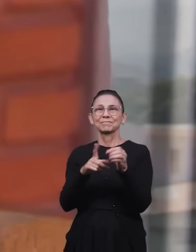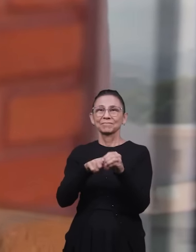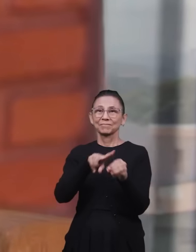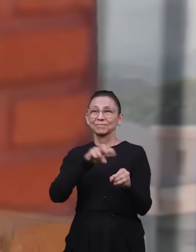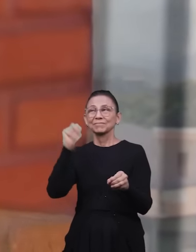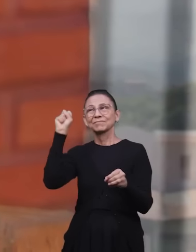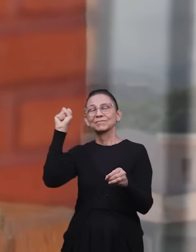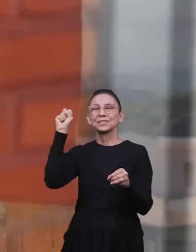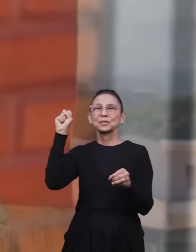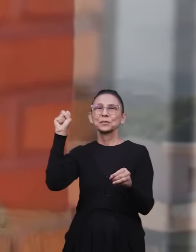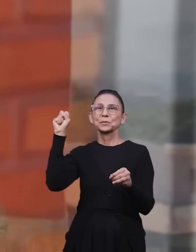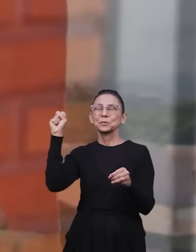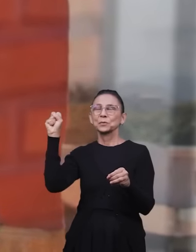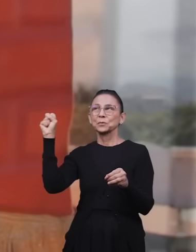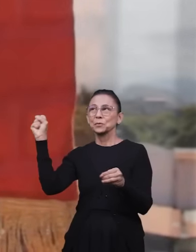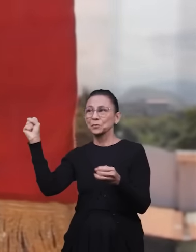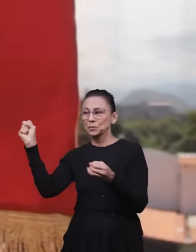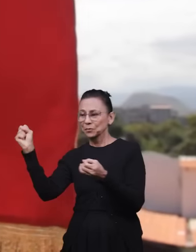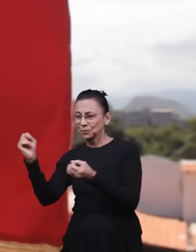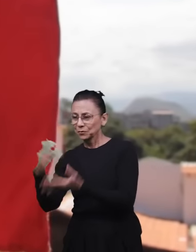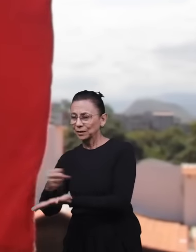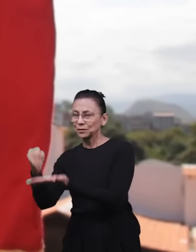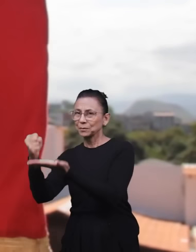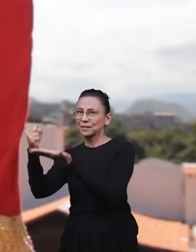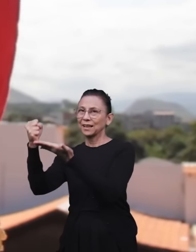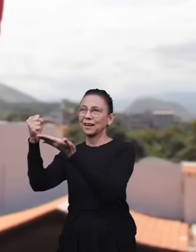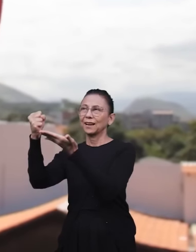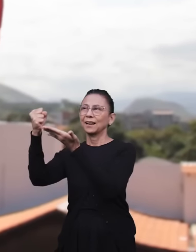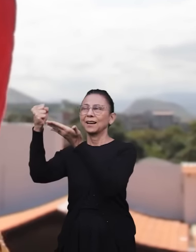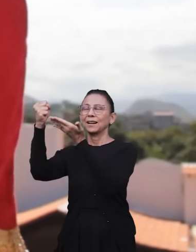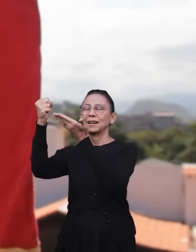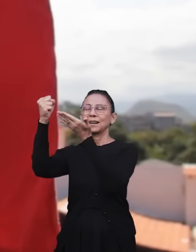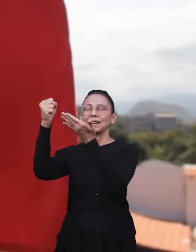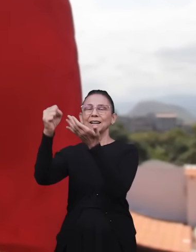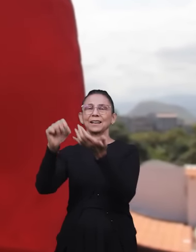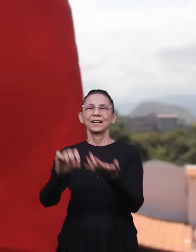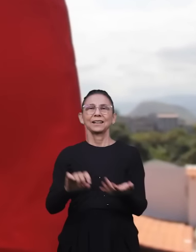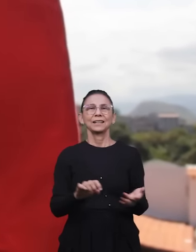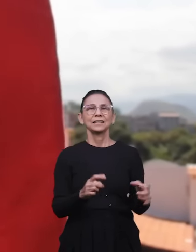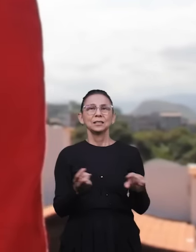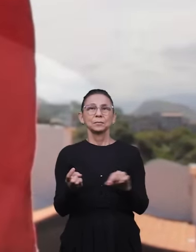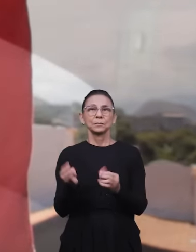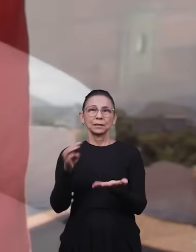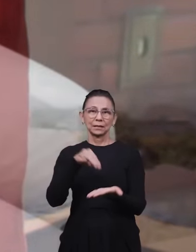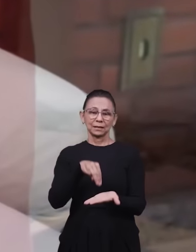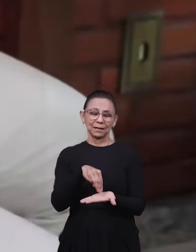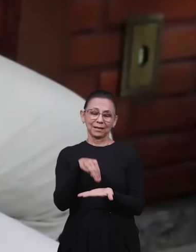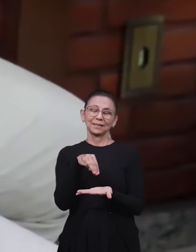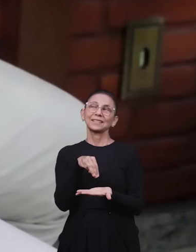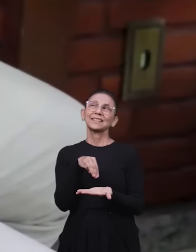Ora vem, Senhor Jesus, vem nos buscar.